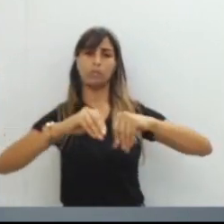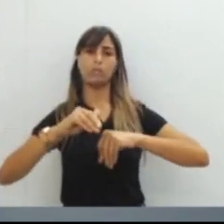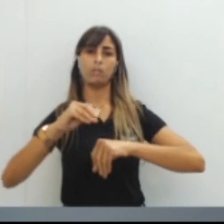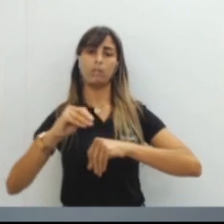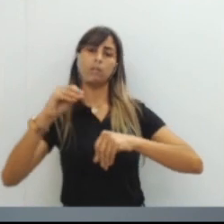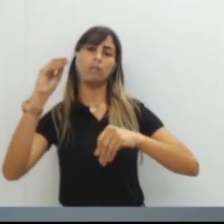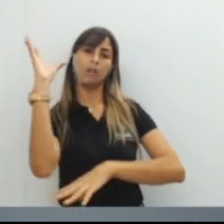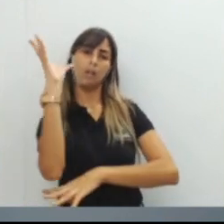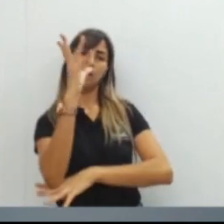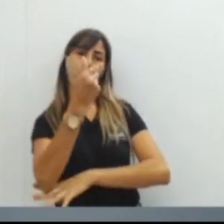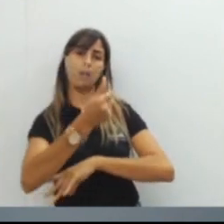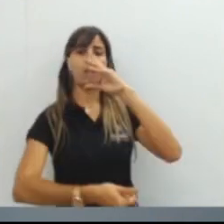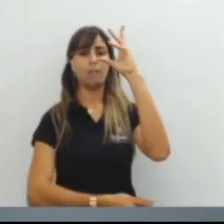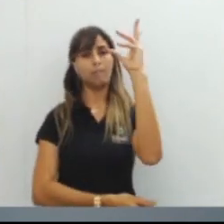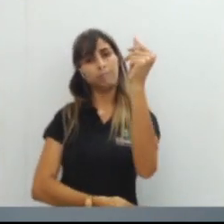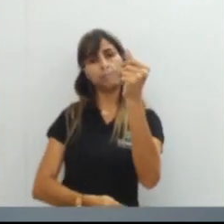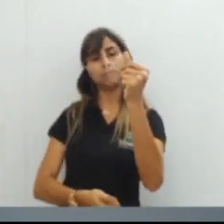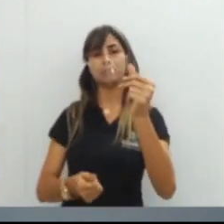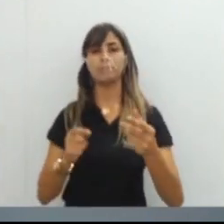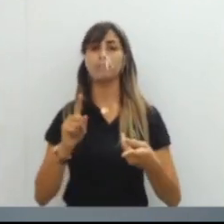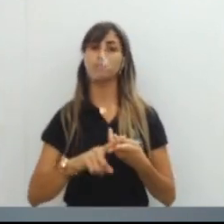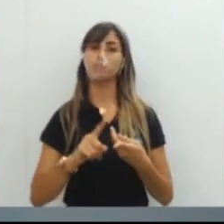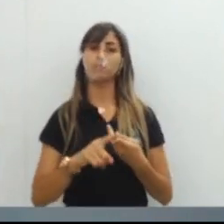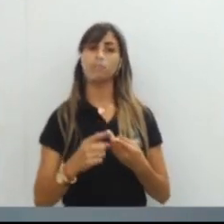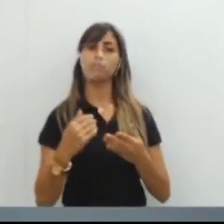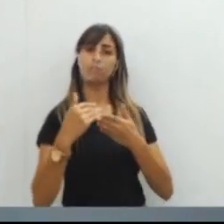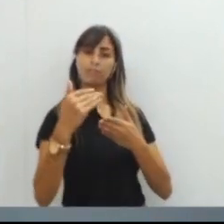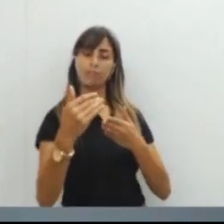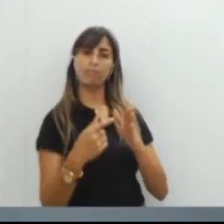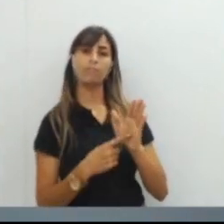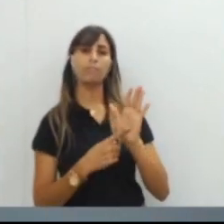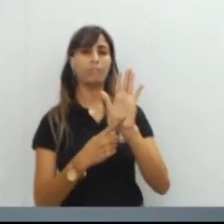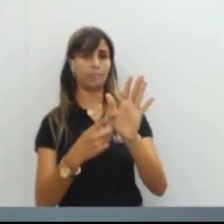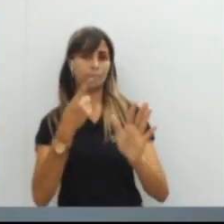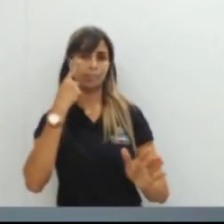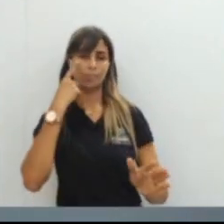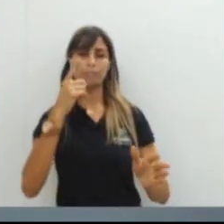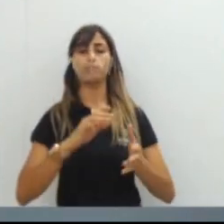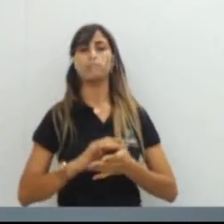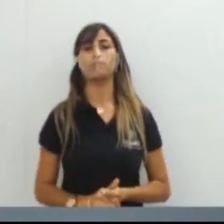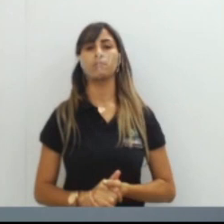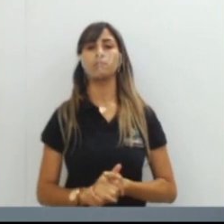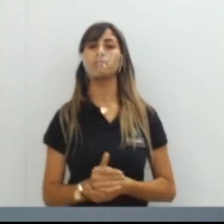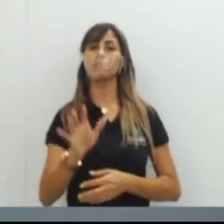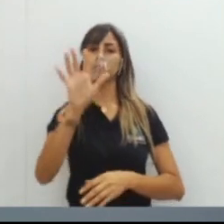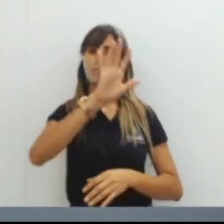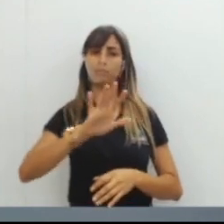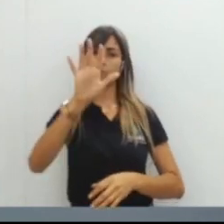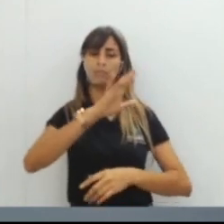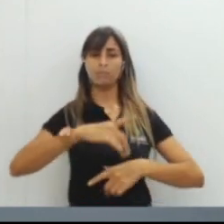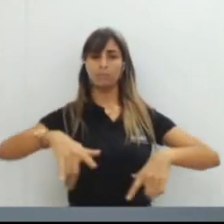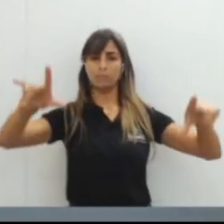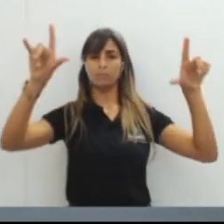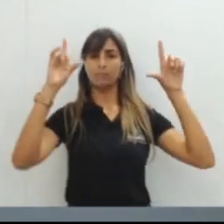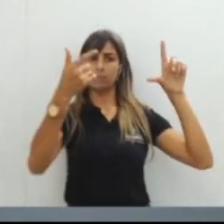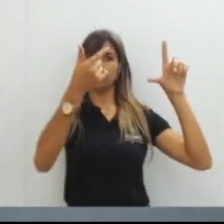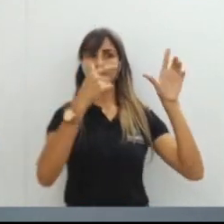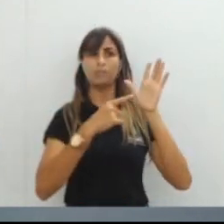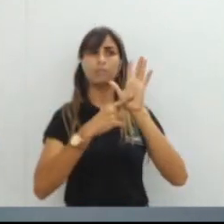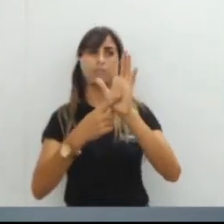a fauna e a flora, tá? Então vamos lá mais para frente. Então olha, nessa imagem aí, eu trouxe para vocês